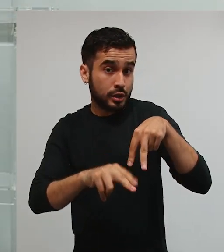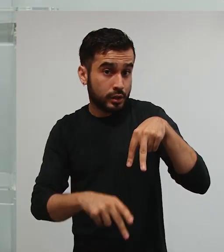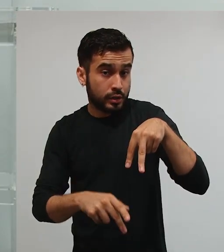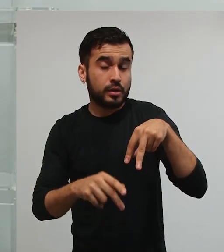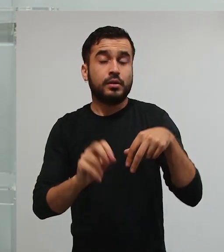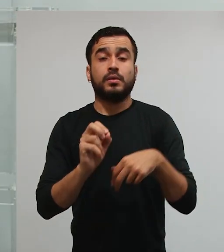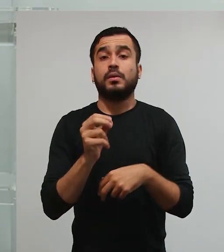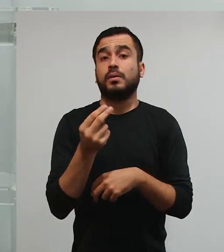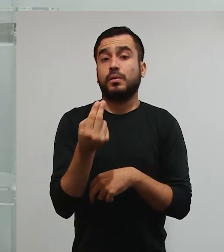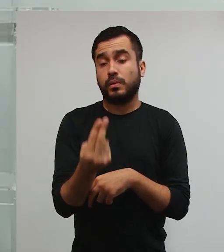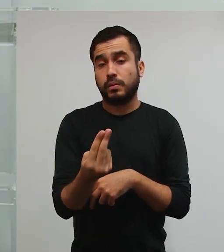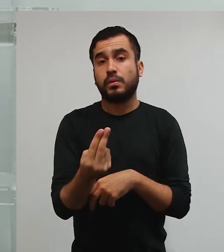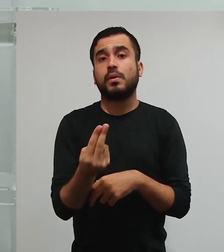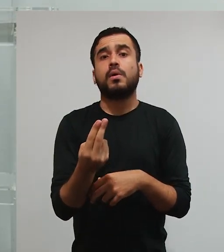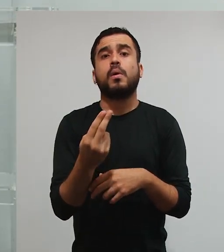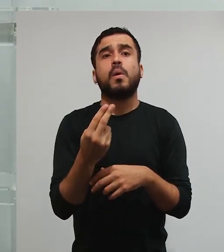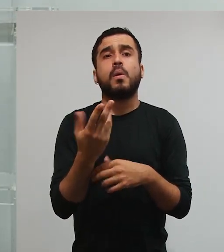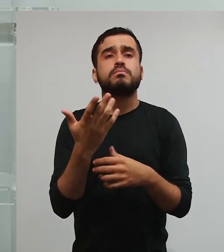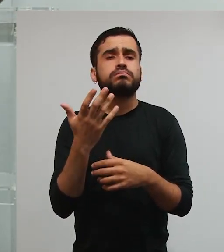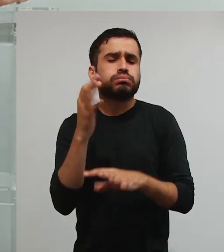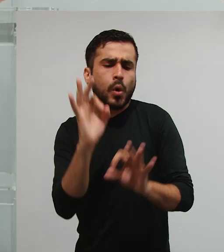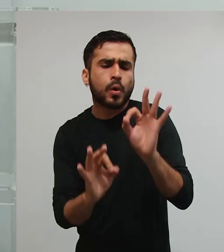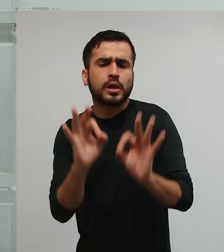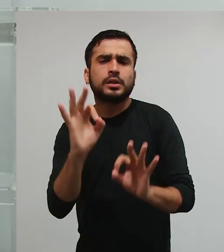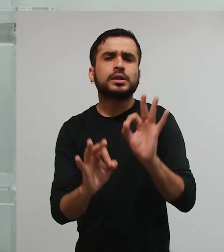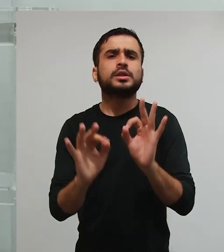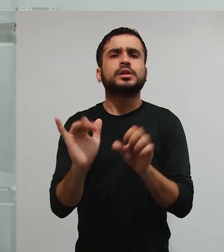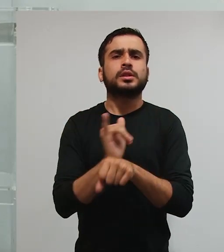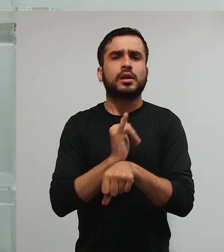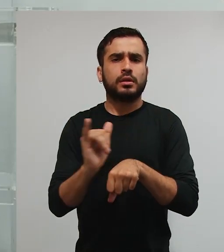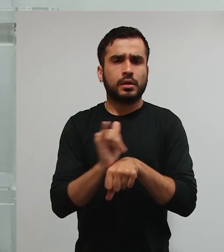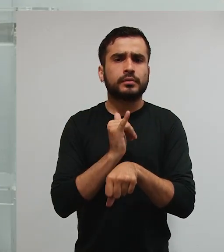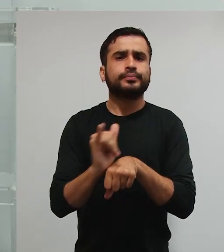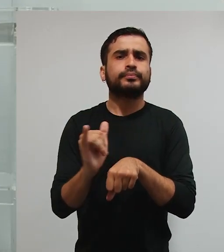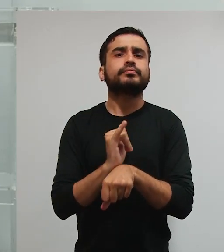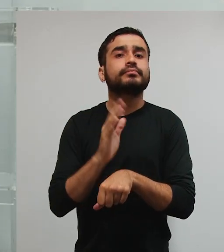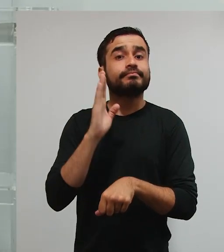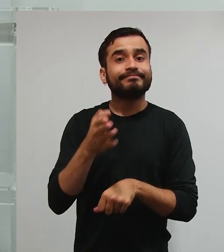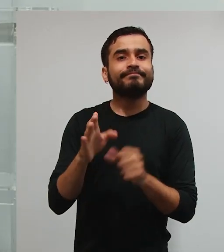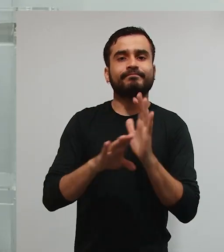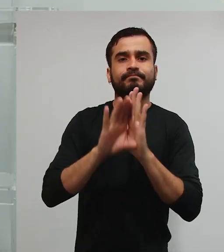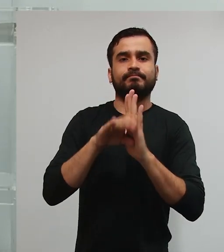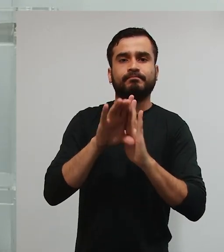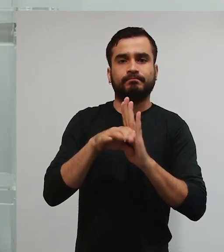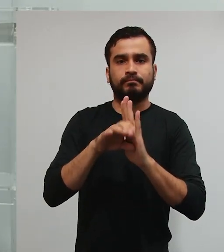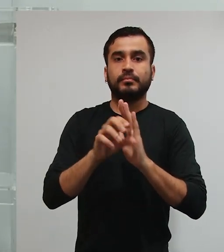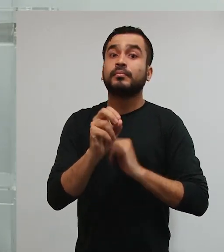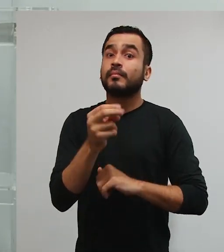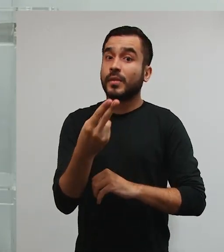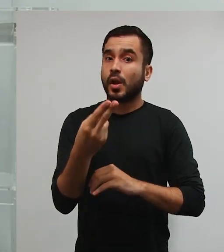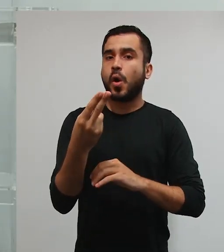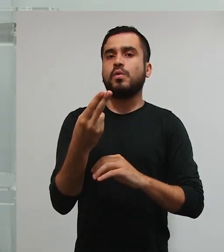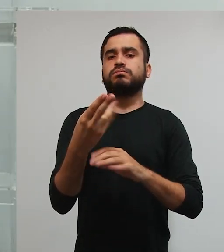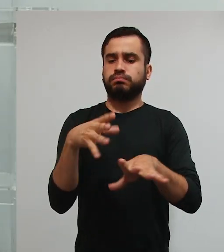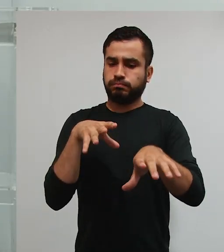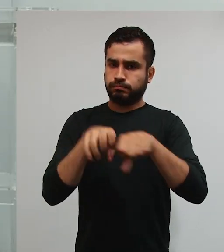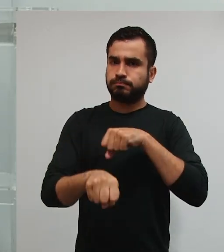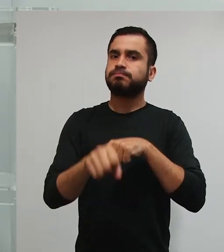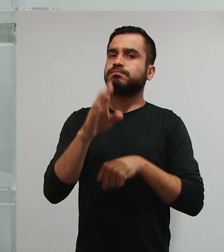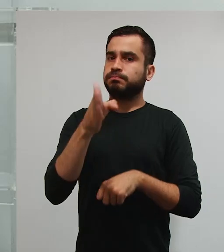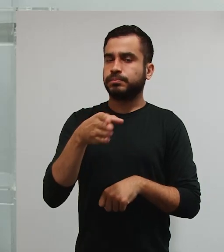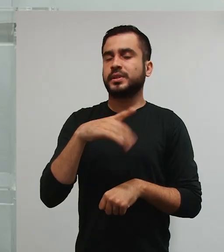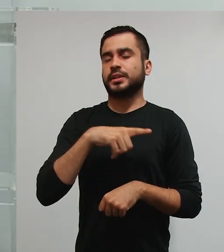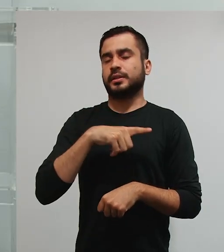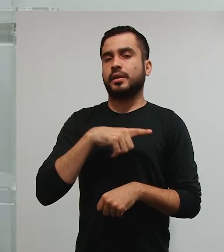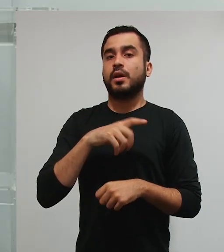ou tem um mapa, um planejamento estratégico que trabalha esses conceitos, já faz formações nessas áreas,